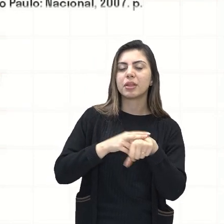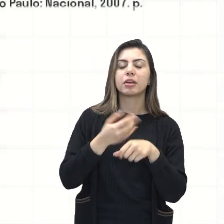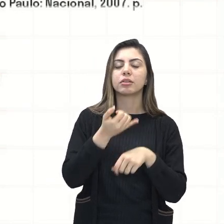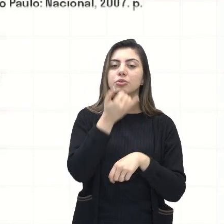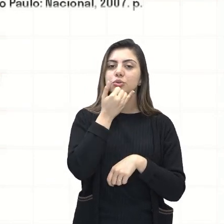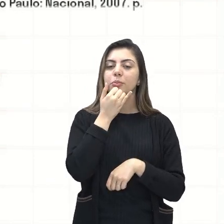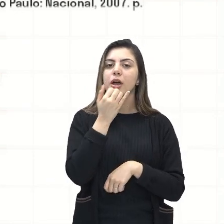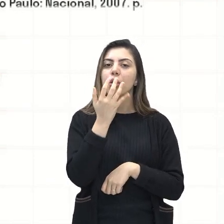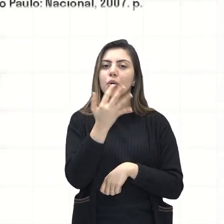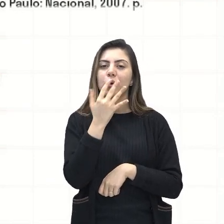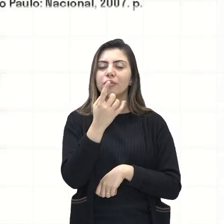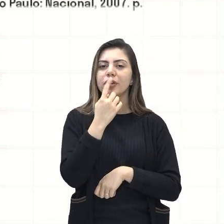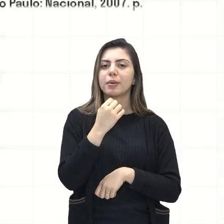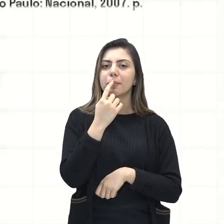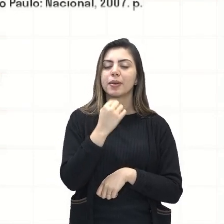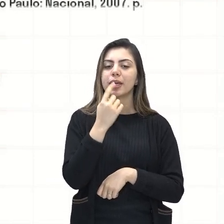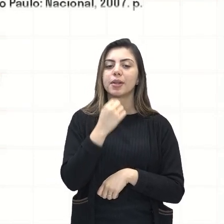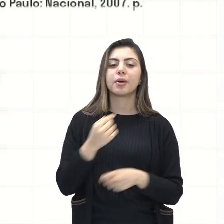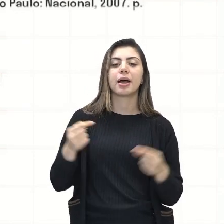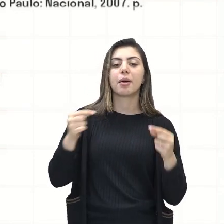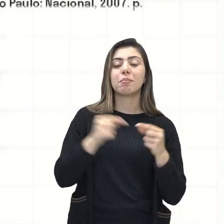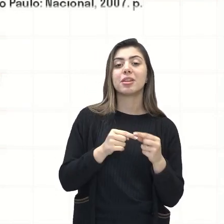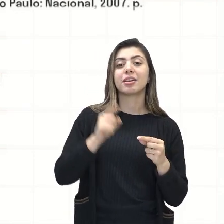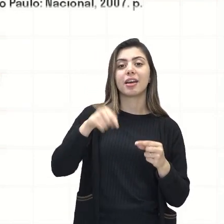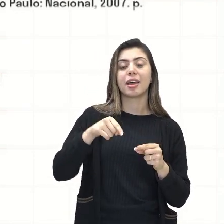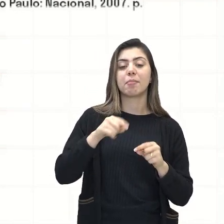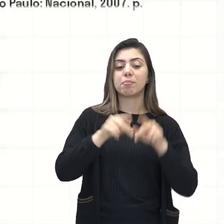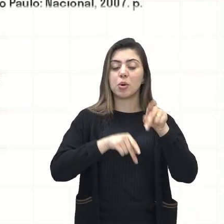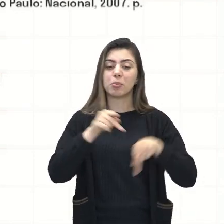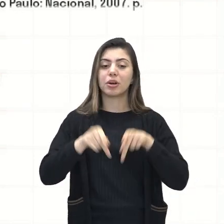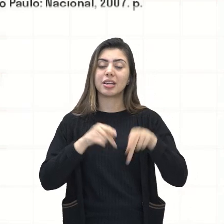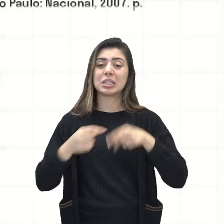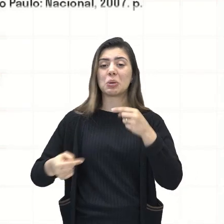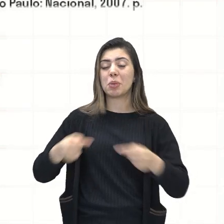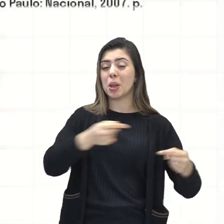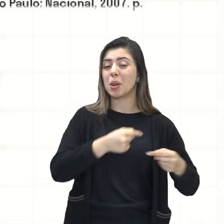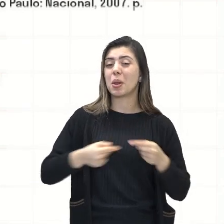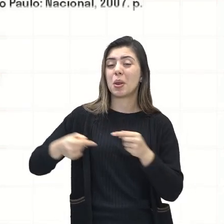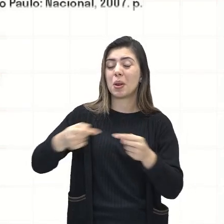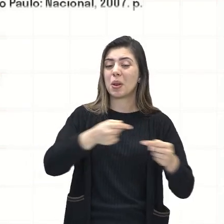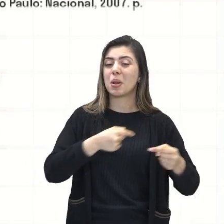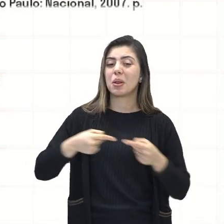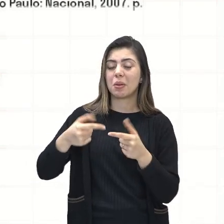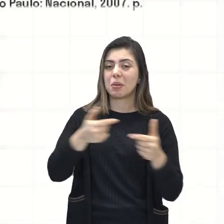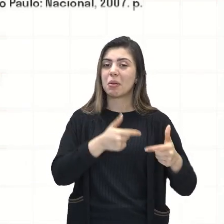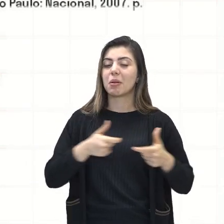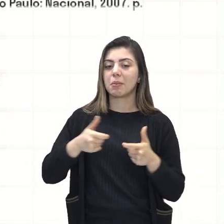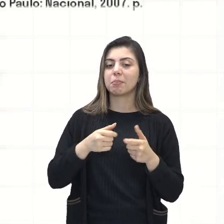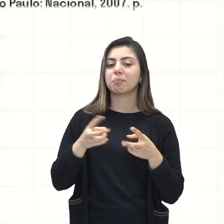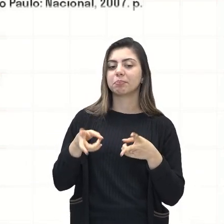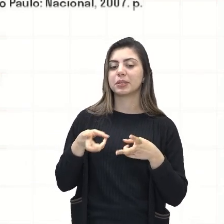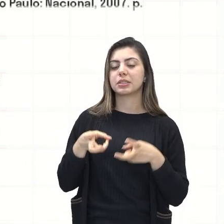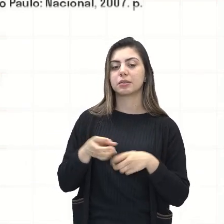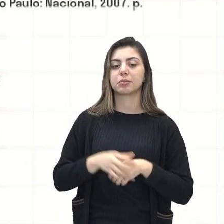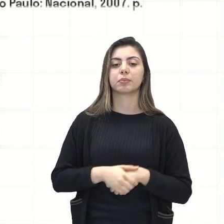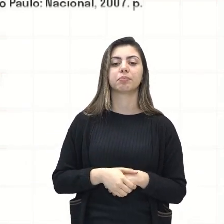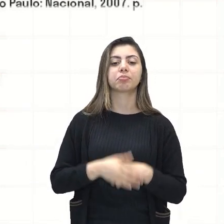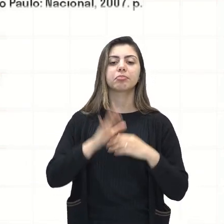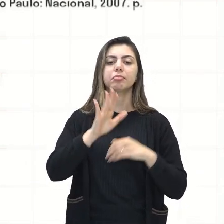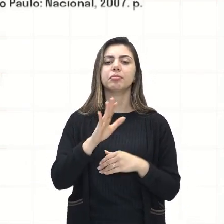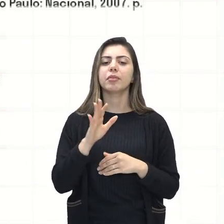eles marcam regiões de guerra civil, conforme vocês podem observar na legenda do nosso mapa. E esses em